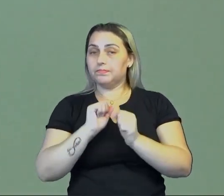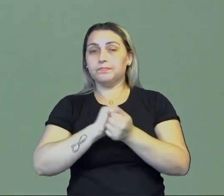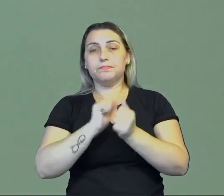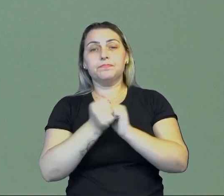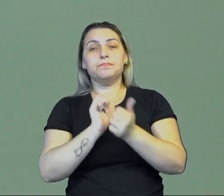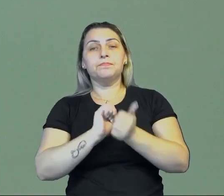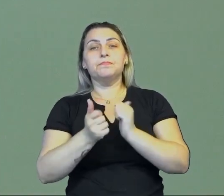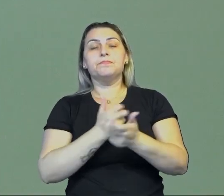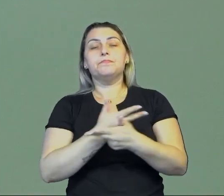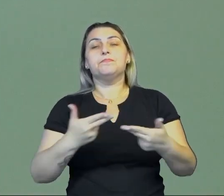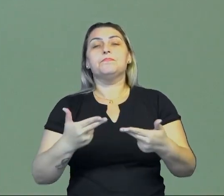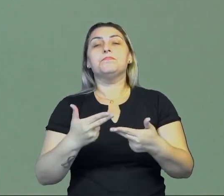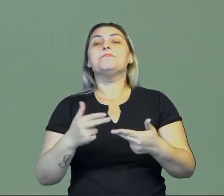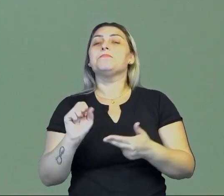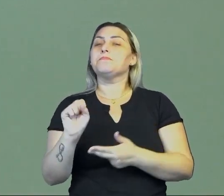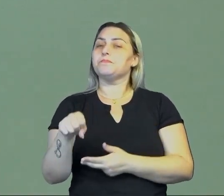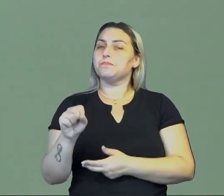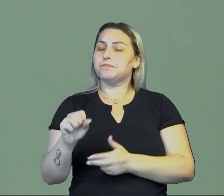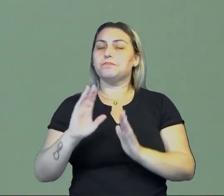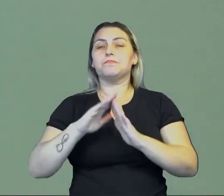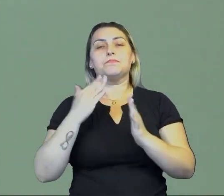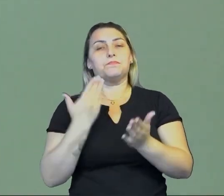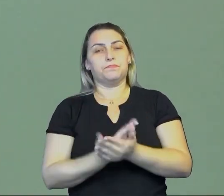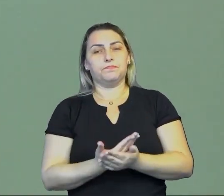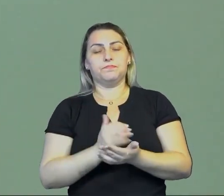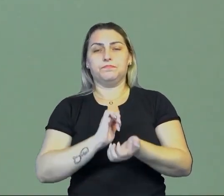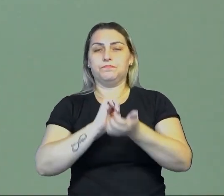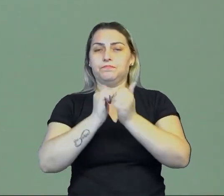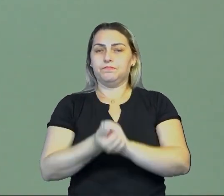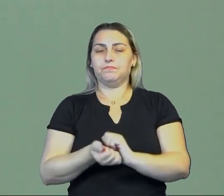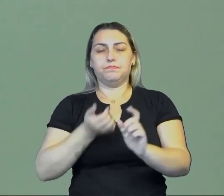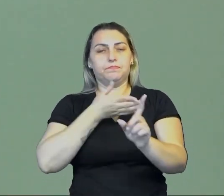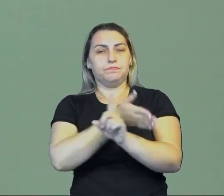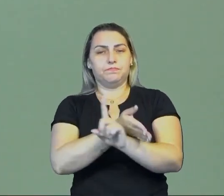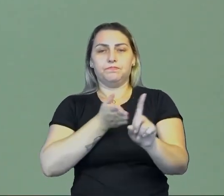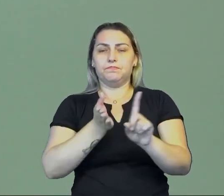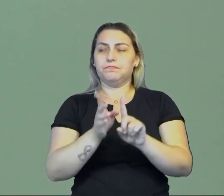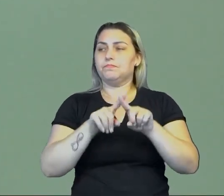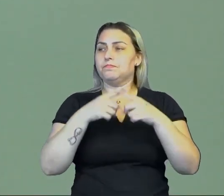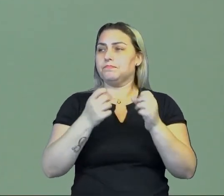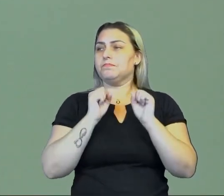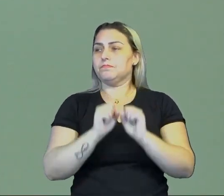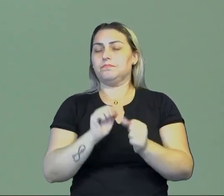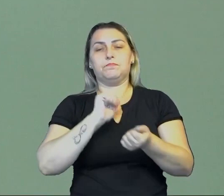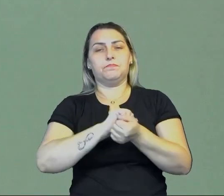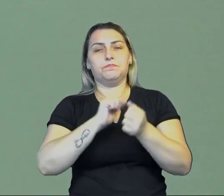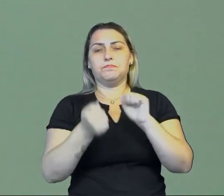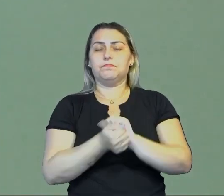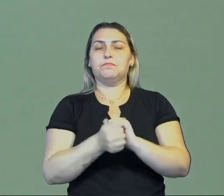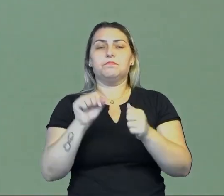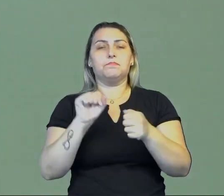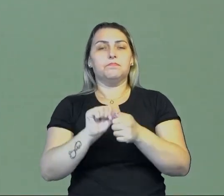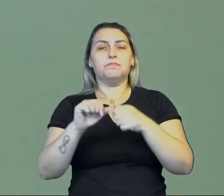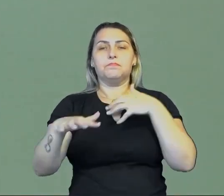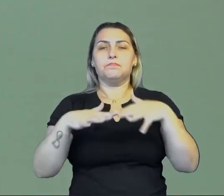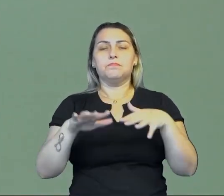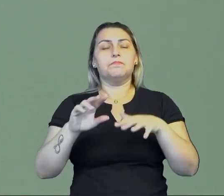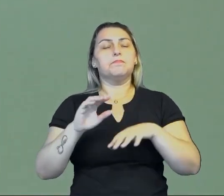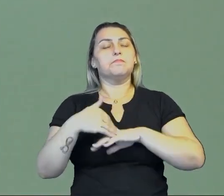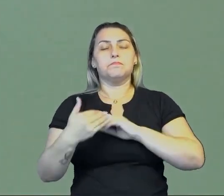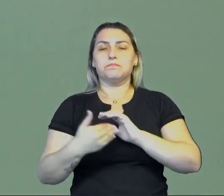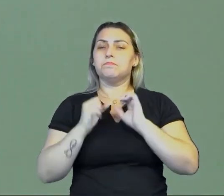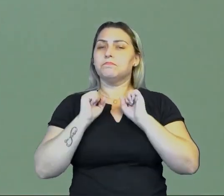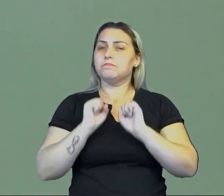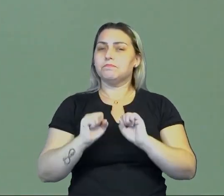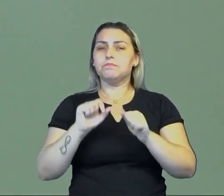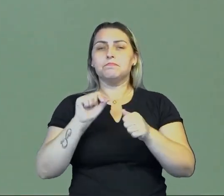adaptar o atletismo para a escola sim o atletismo é um esporte é uma modalidade esportiva mas que a gente pode adaptar fazer umas dinâmicas para que todo